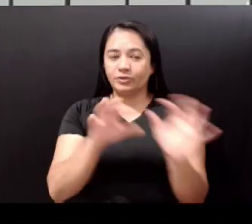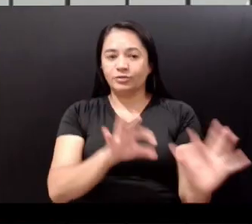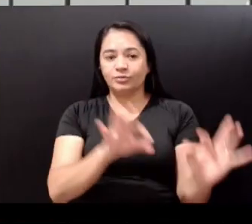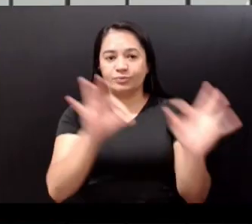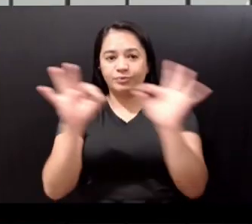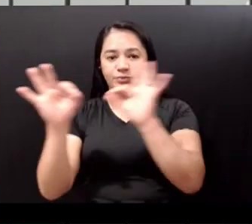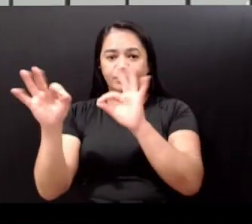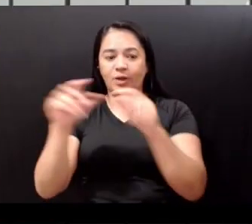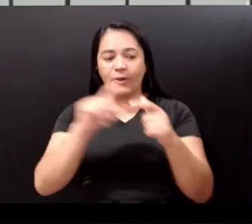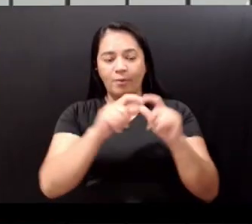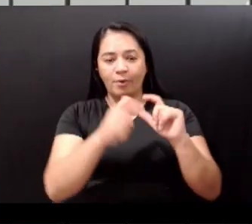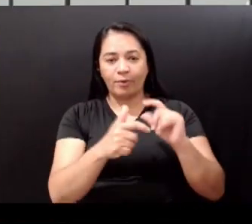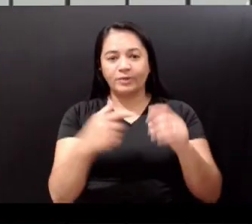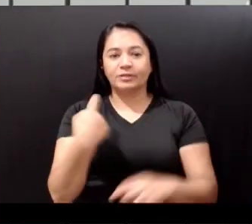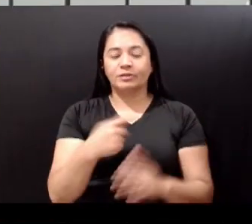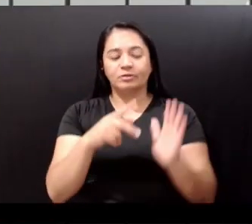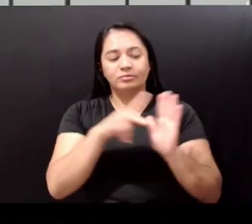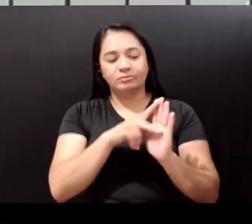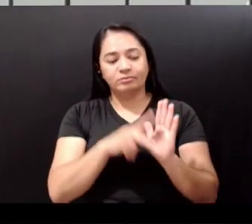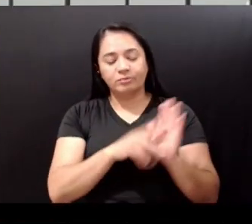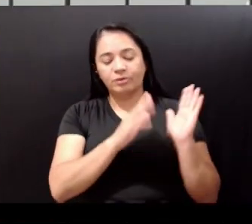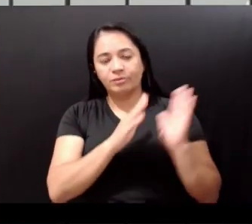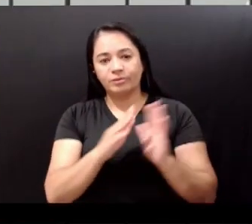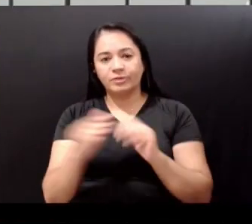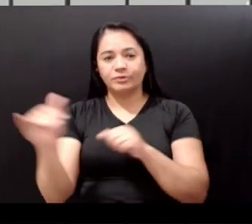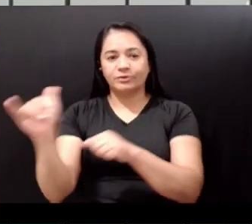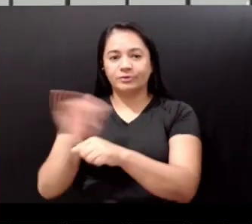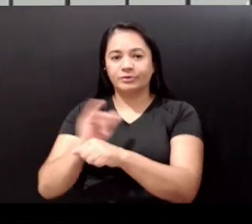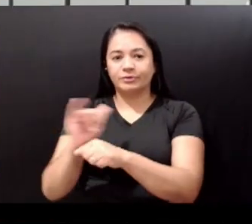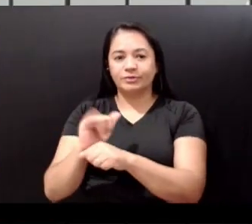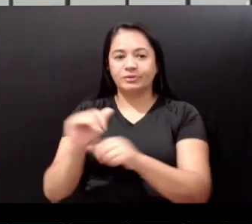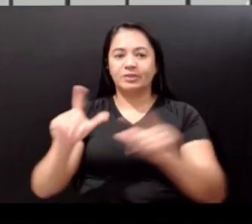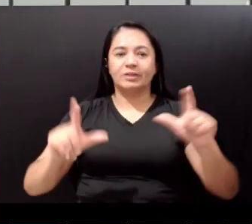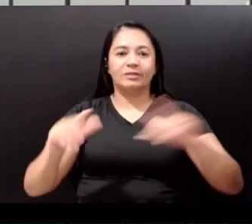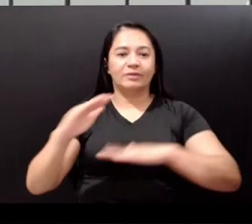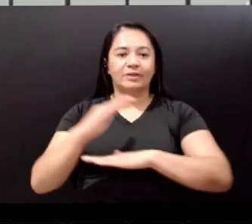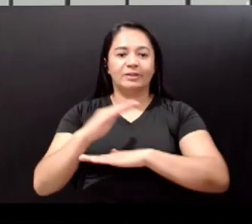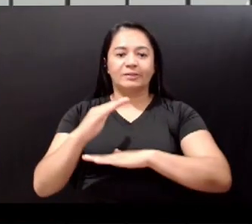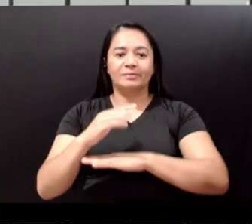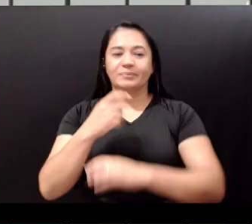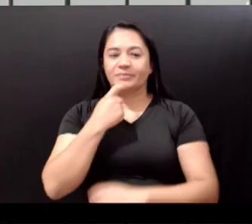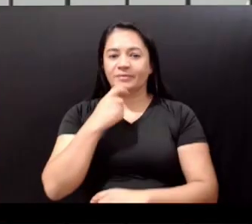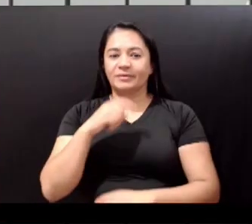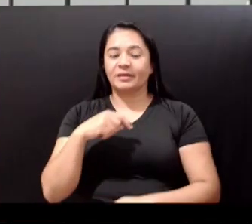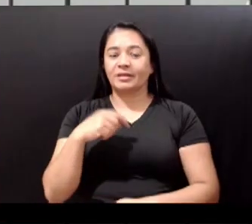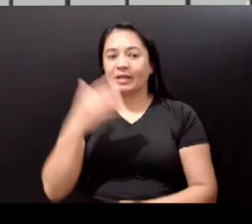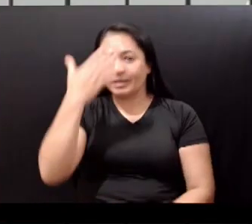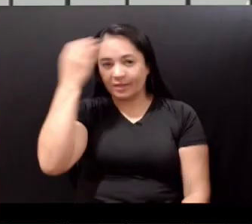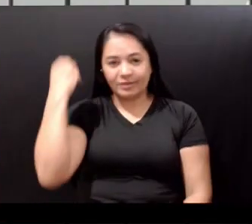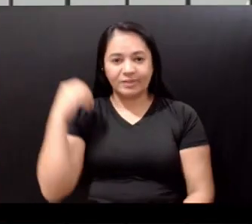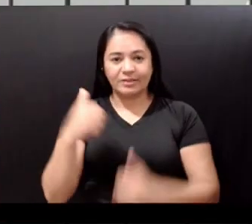pode conferir todos os quadros aqui da nossa programação no YouTube da TV Câmara Campinas e não